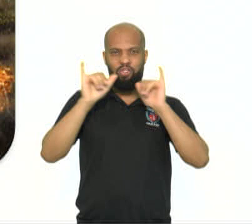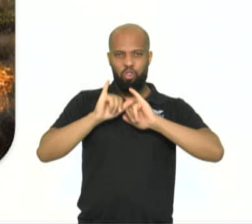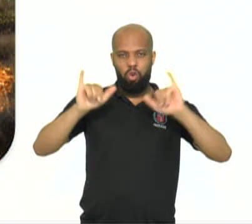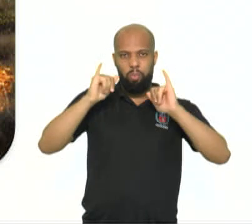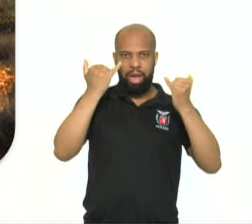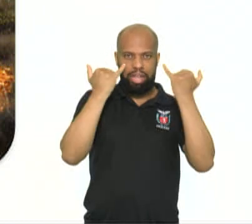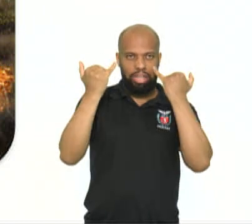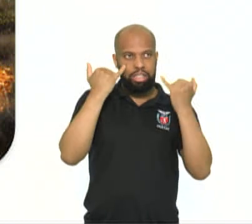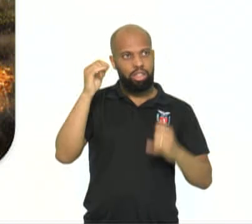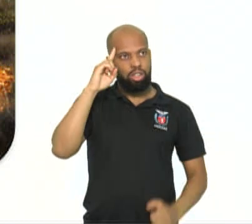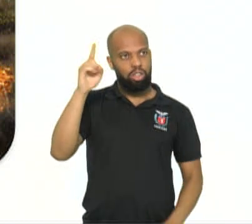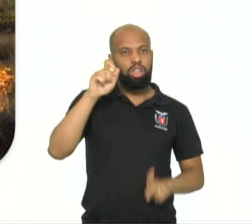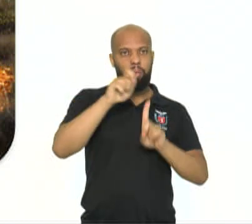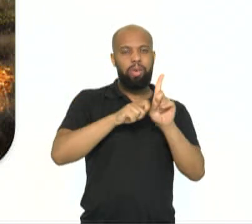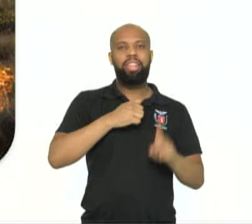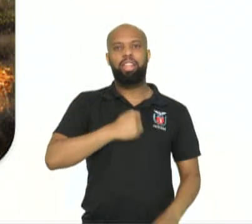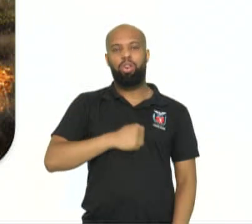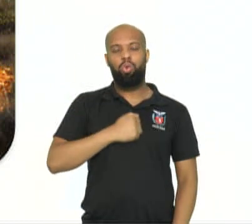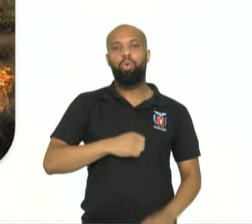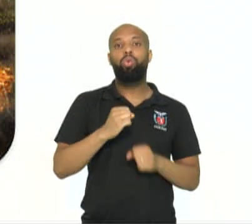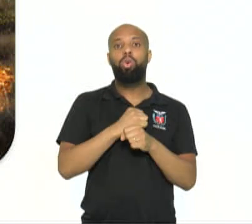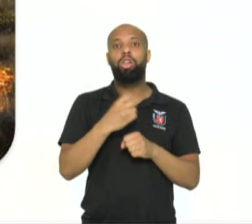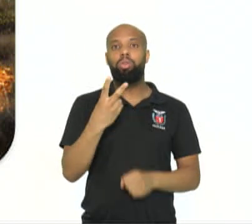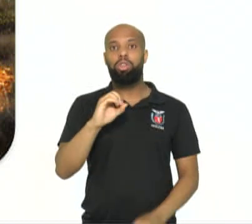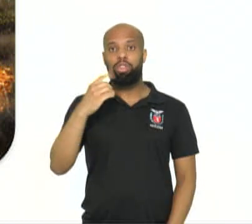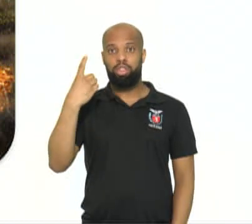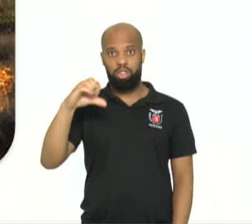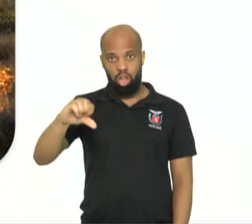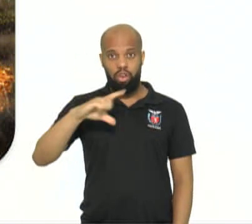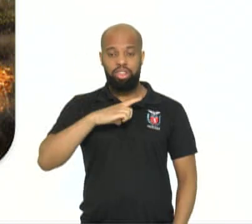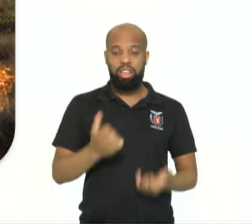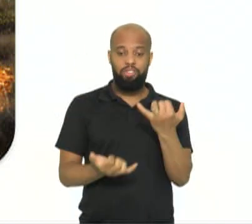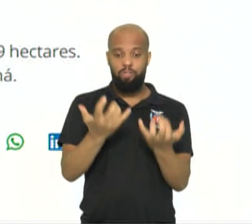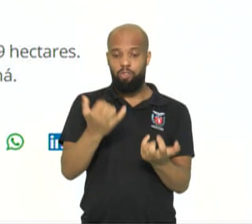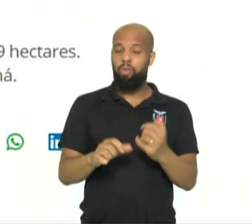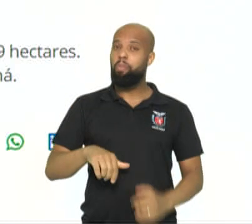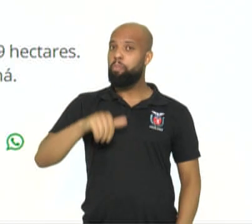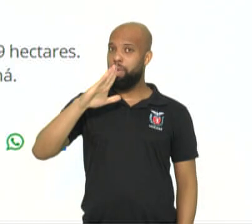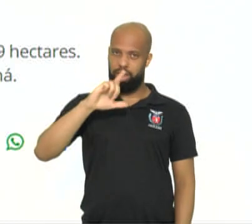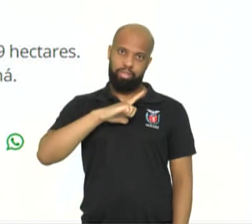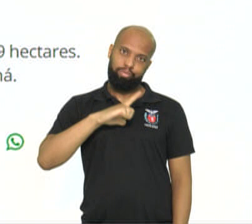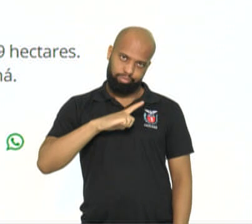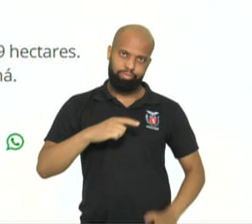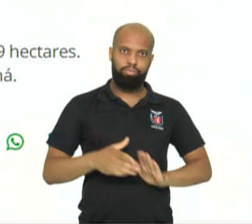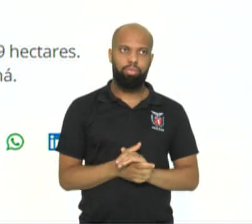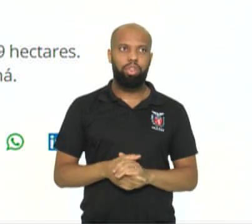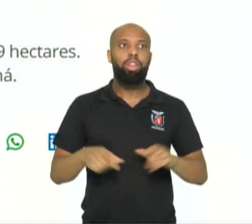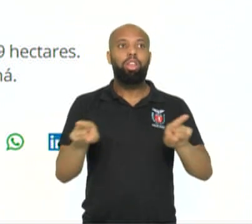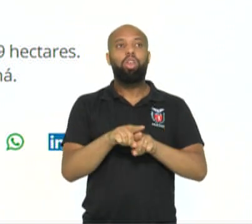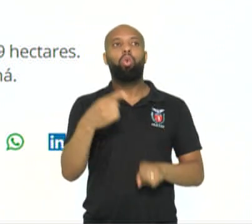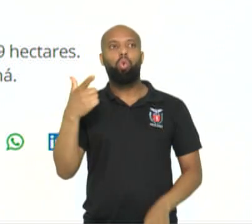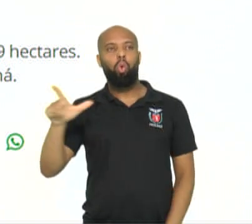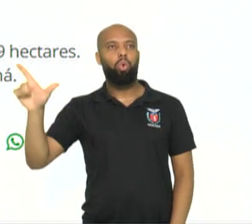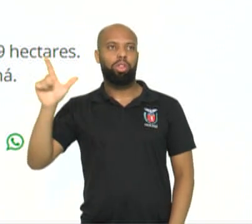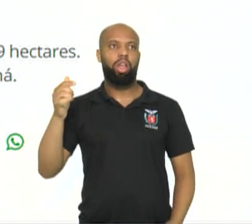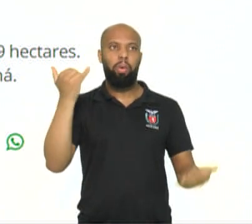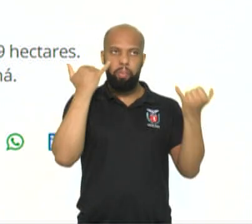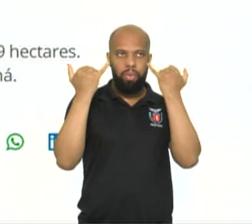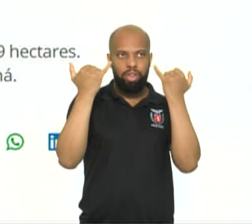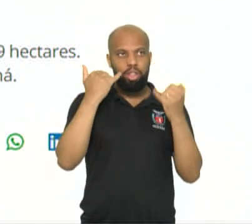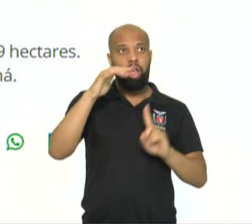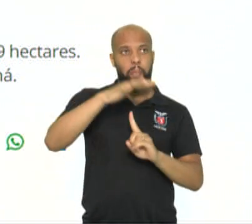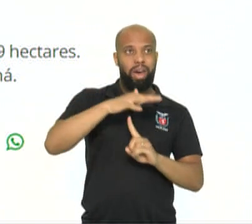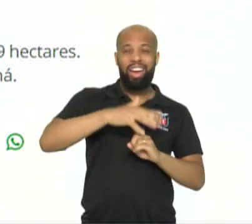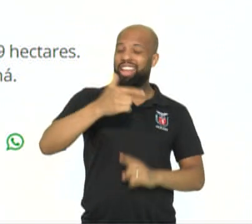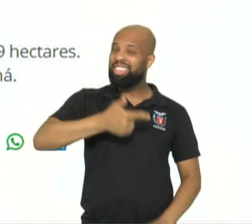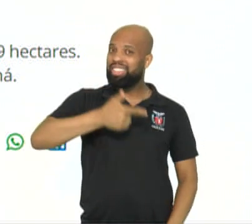aqui foi lá do mês 8 de 2019, né? Então teve mais casos, provavelmente. Outra notícia. Paraná é o segundo estado